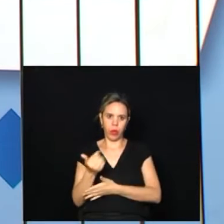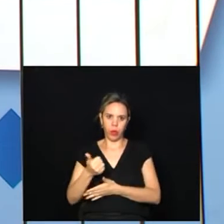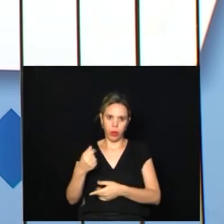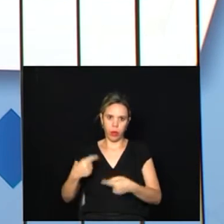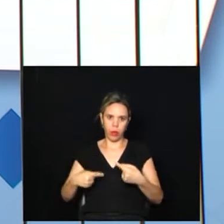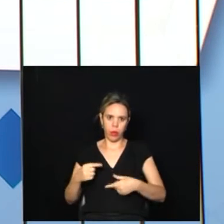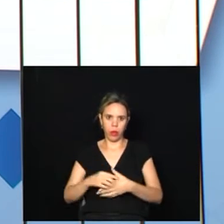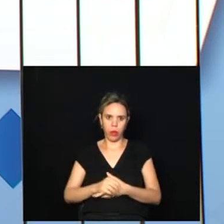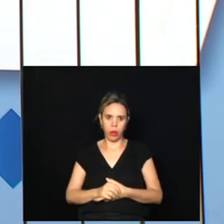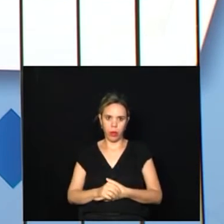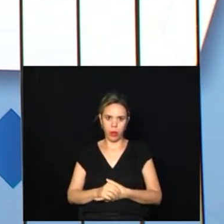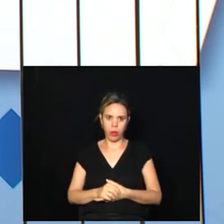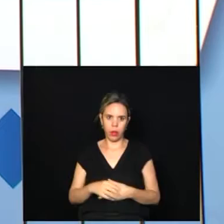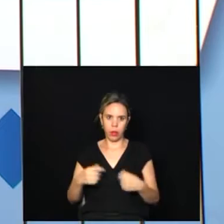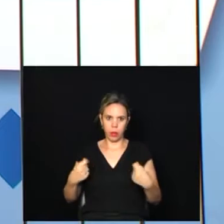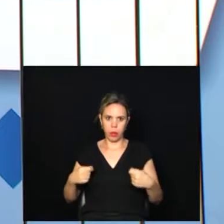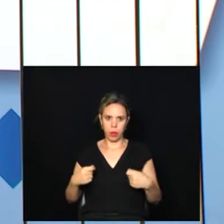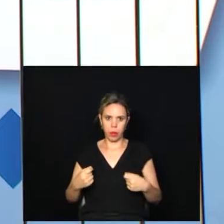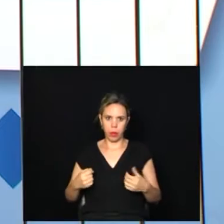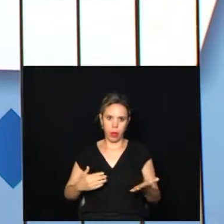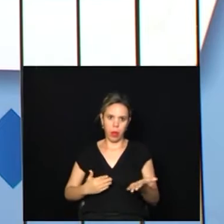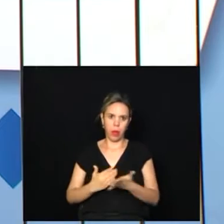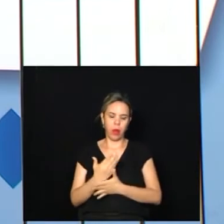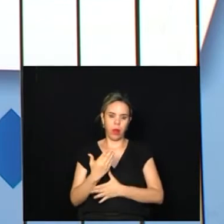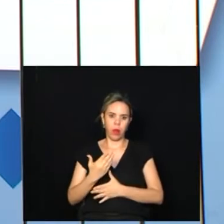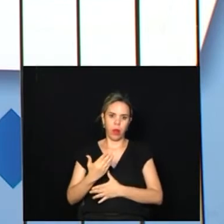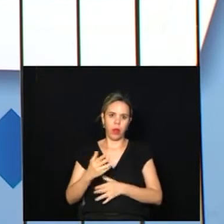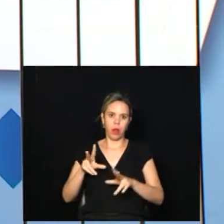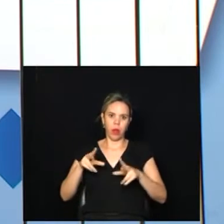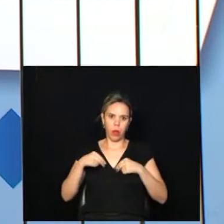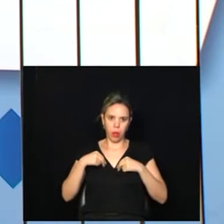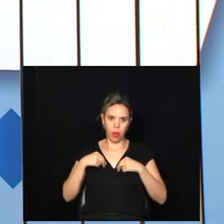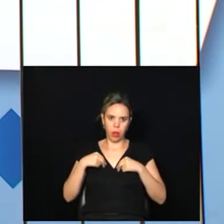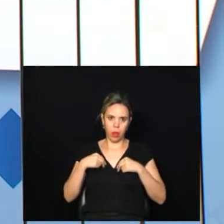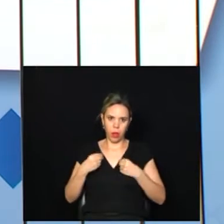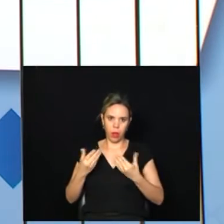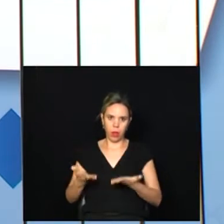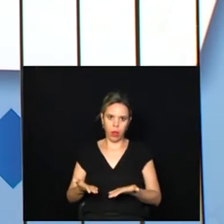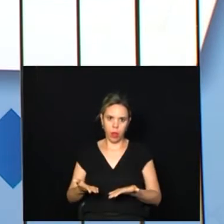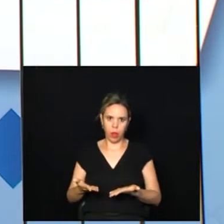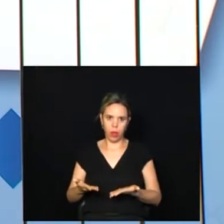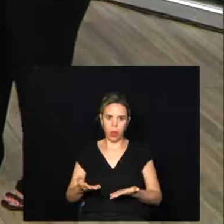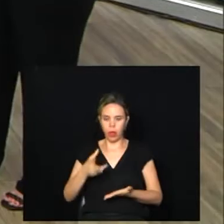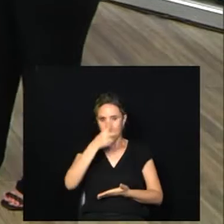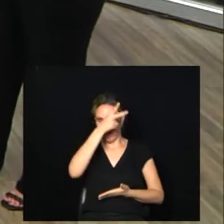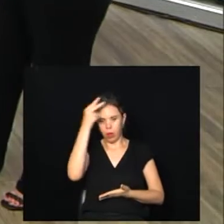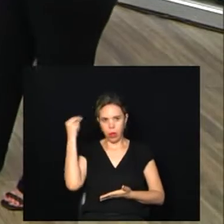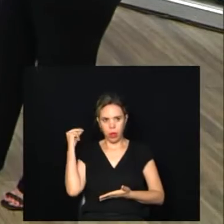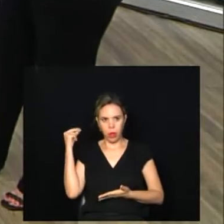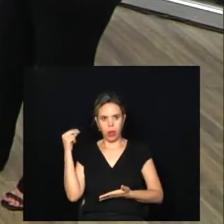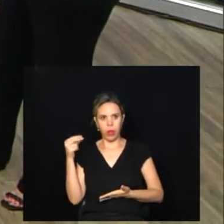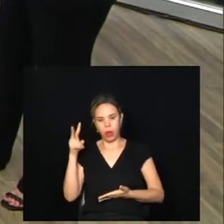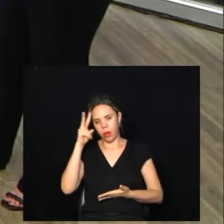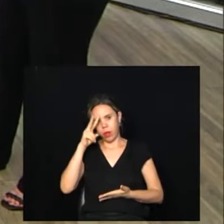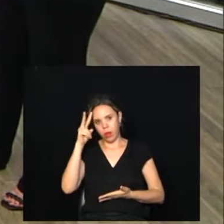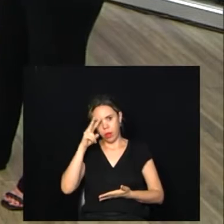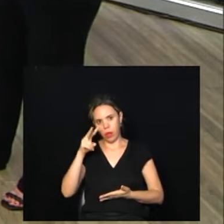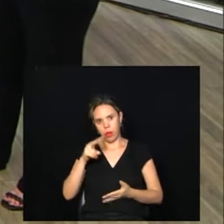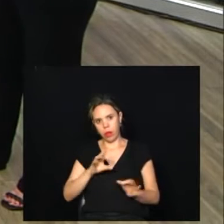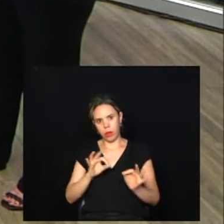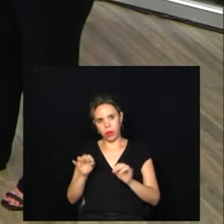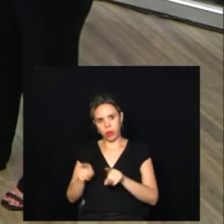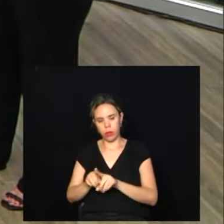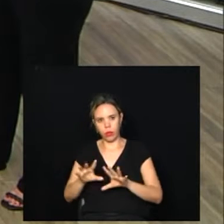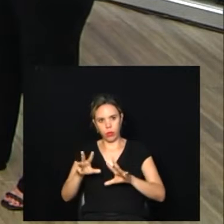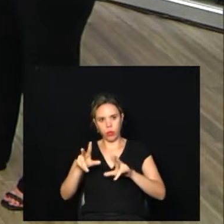primeira discussão, mas precisa da aprovação do mérito para ser encaminhado ao Executivo. Lembrando que você acompanha